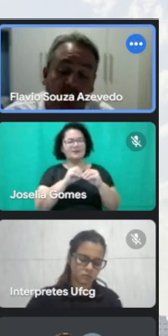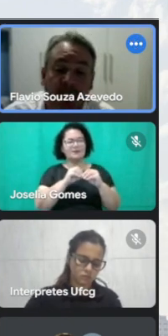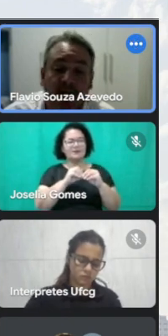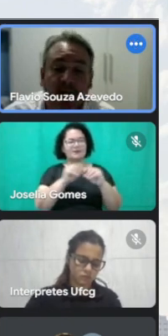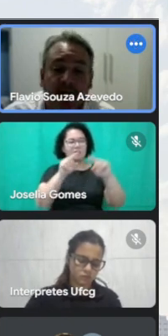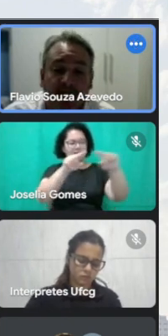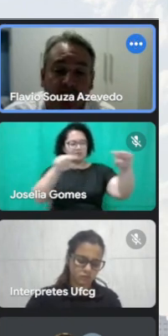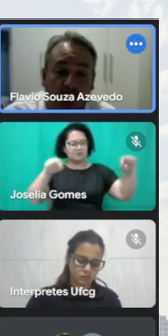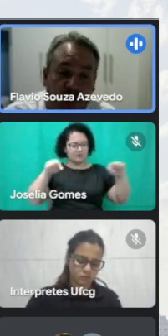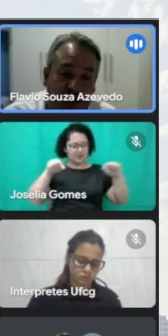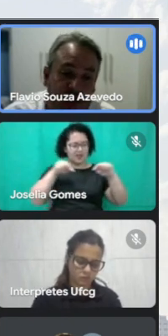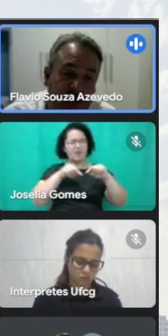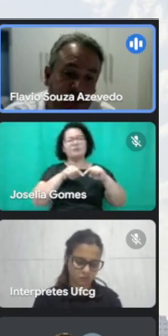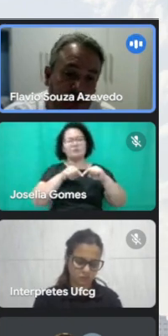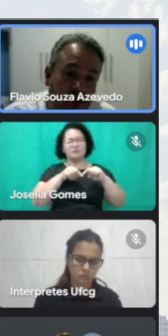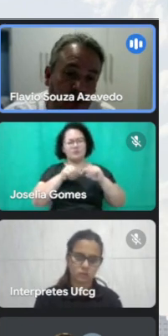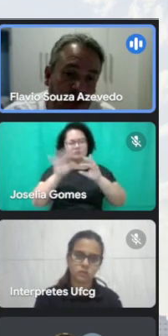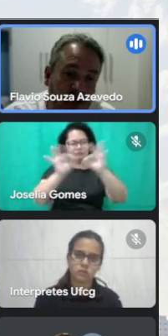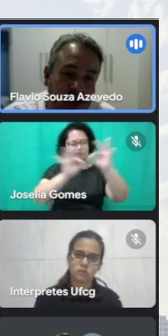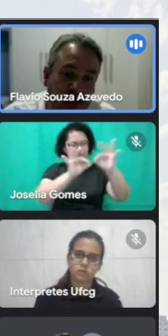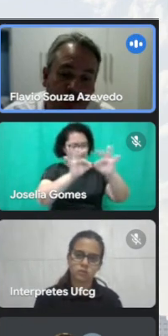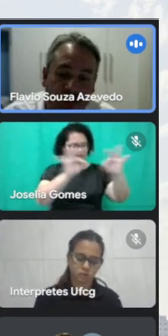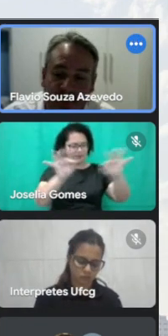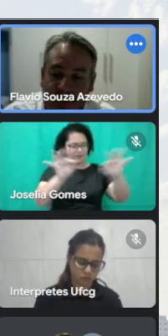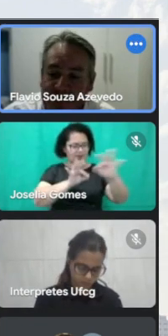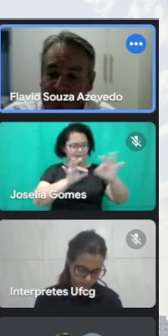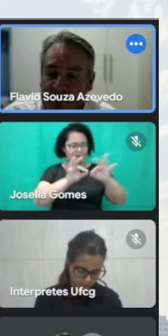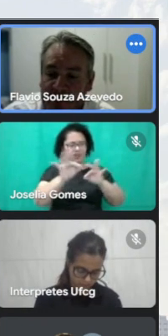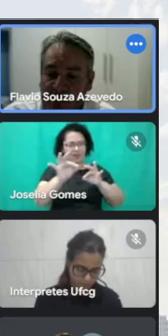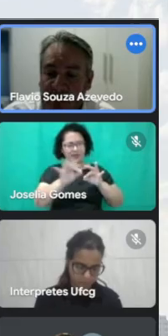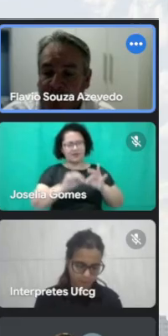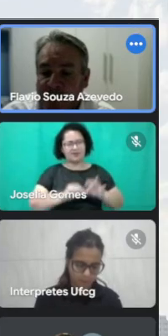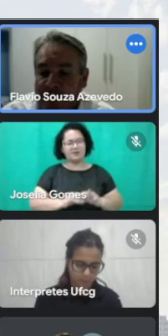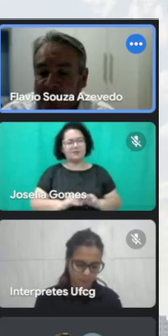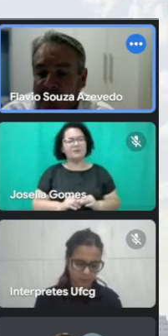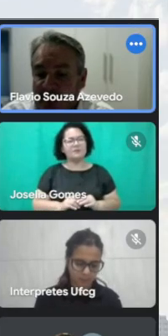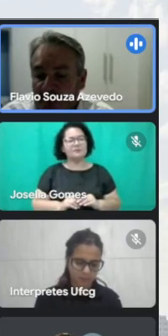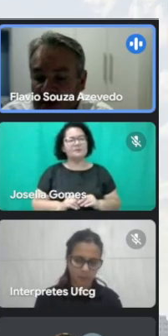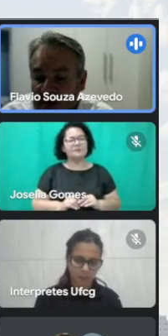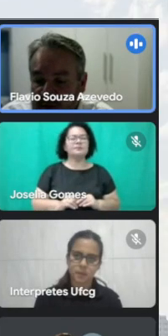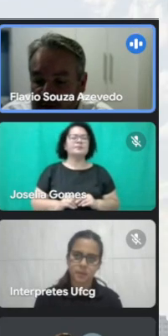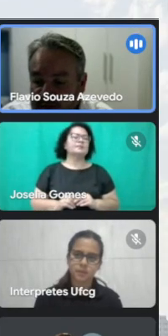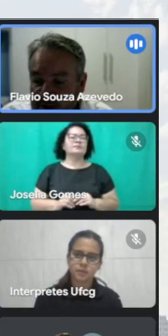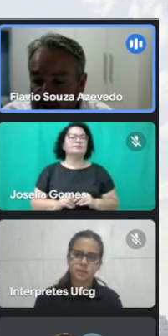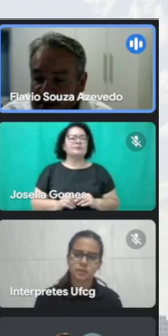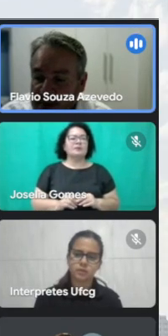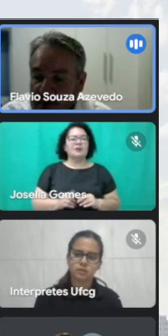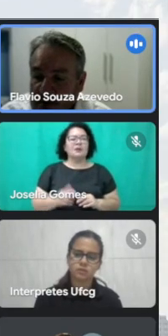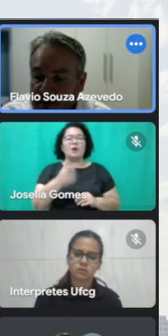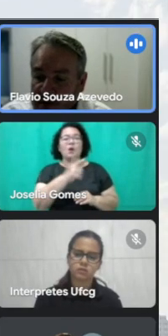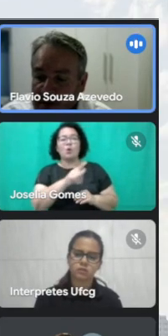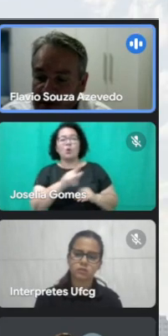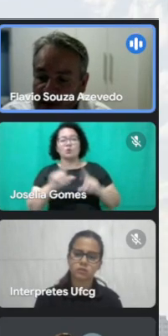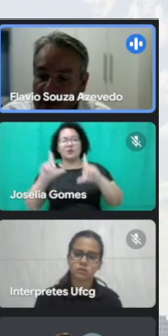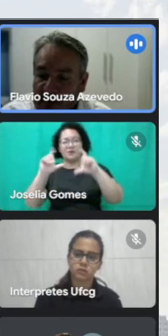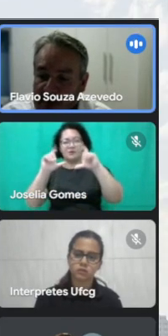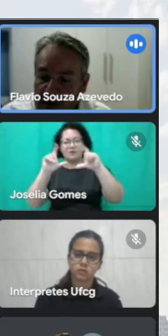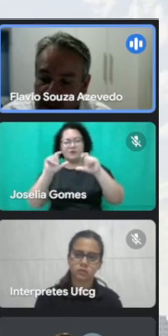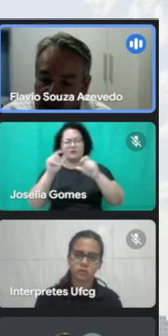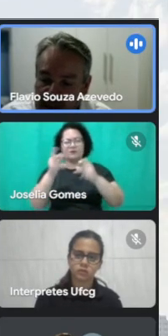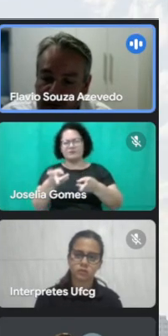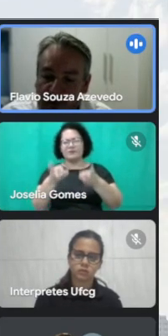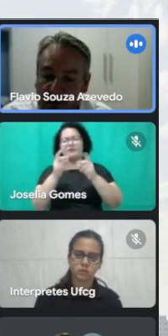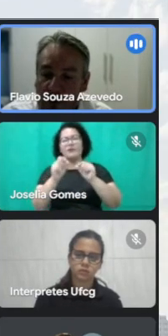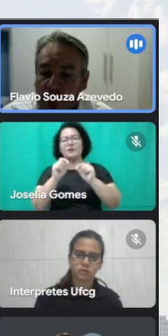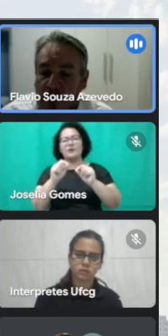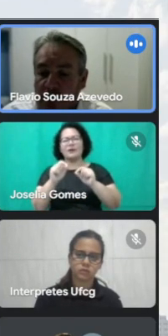processos importantes da fitorremediação. Né. Na outra foto você vê o aspecto como fica bonito, né, as pessoas